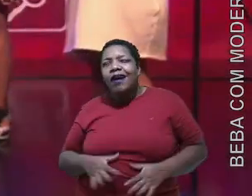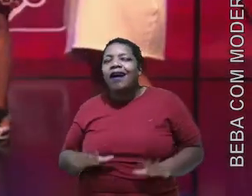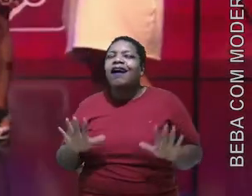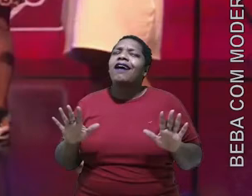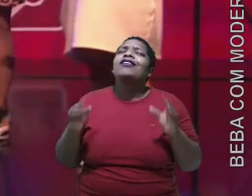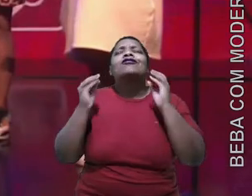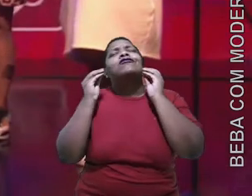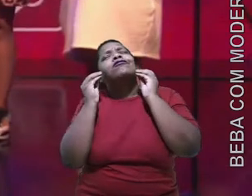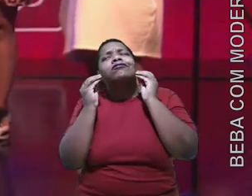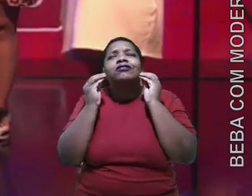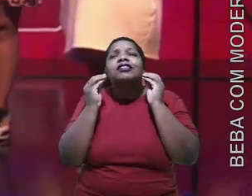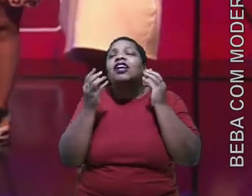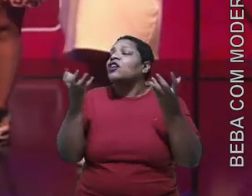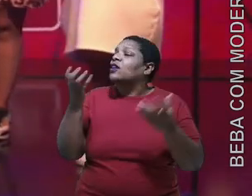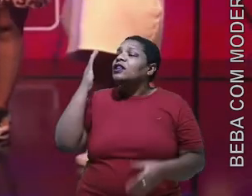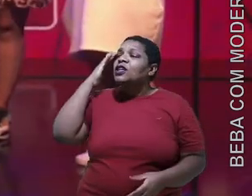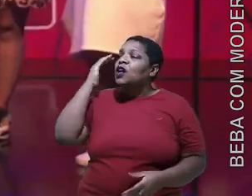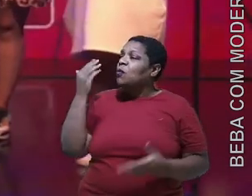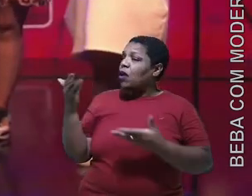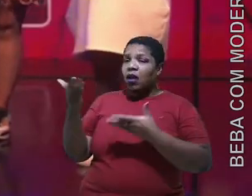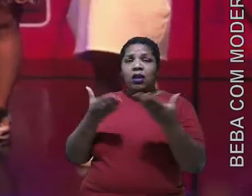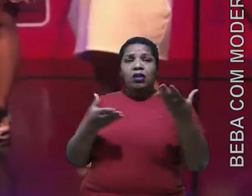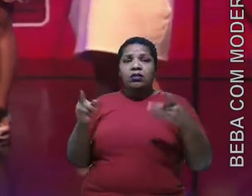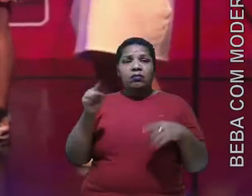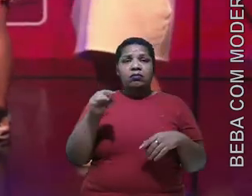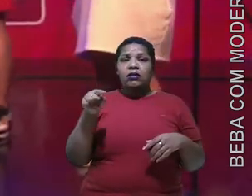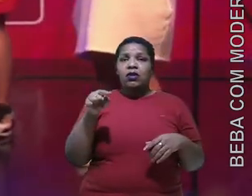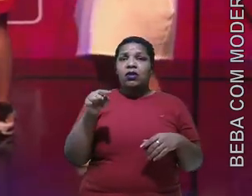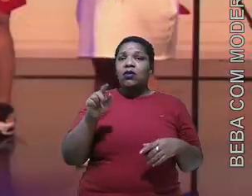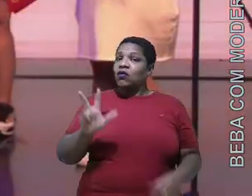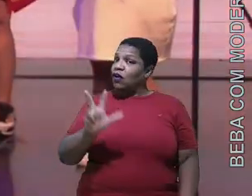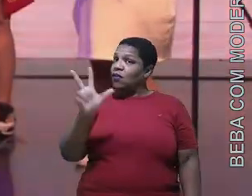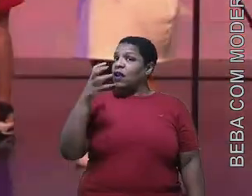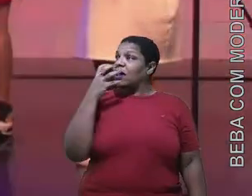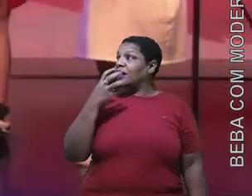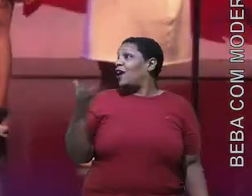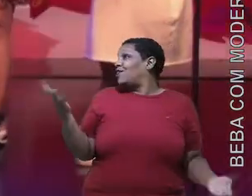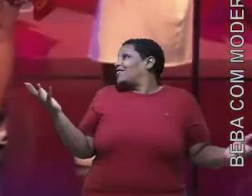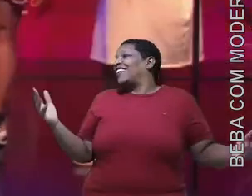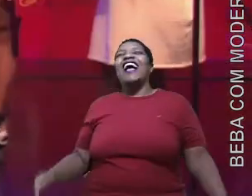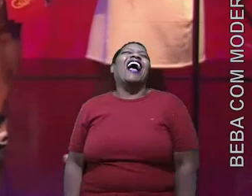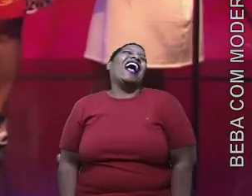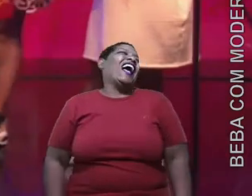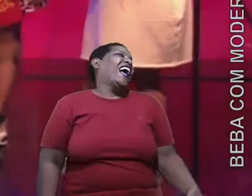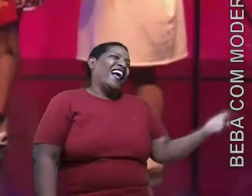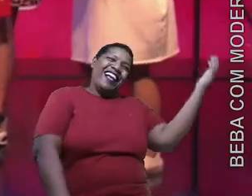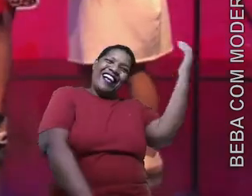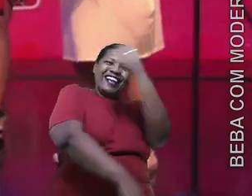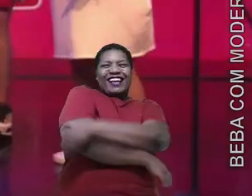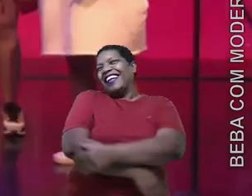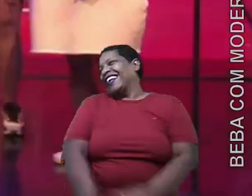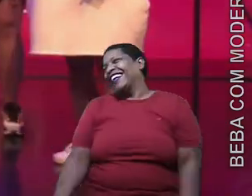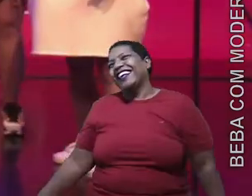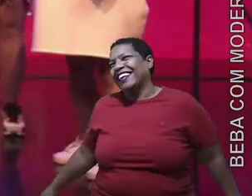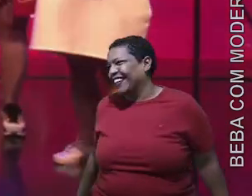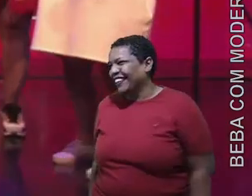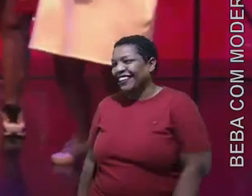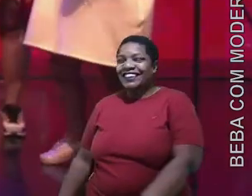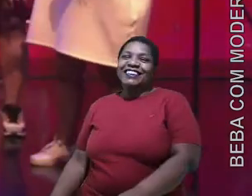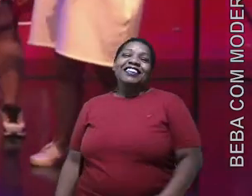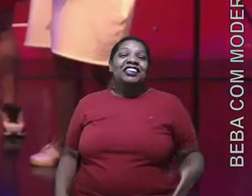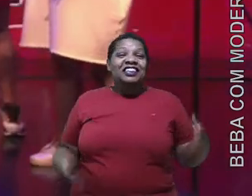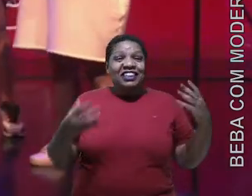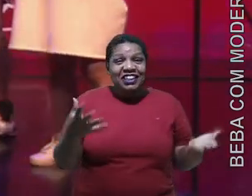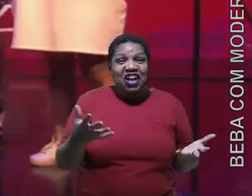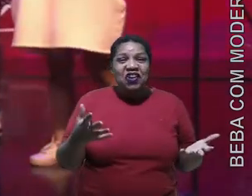ficar eu queria saber qual é a relação de vocês com favela saúde porque essa você foi eu vim